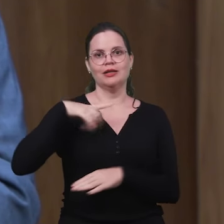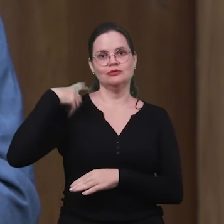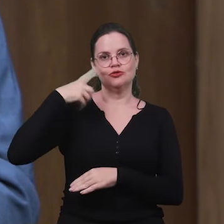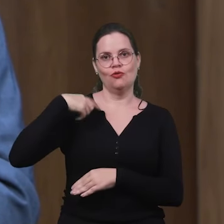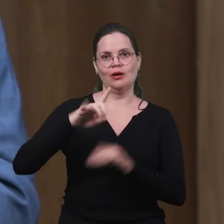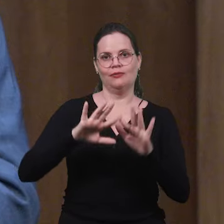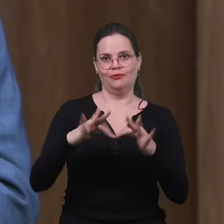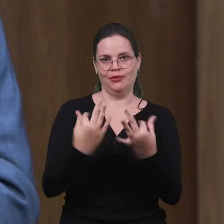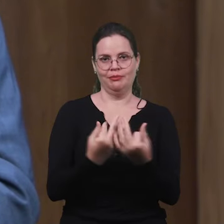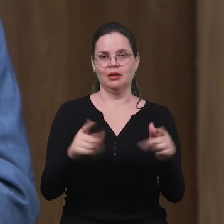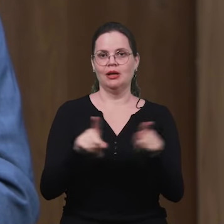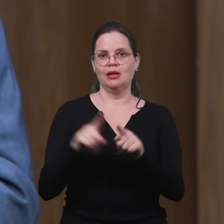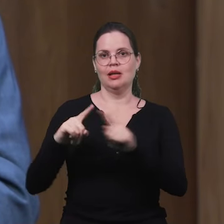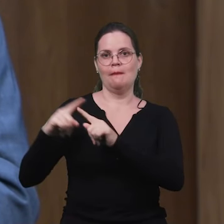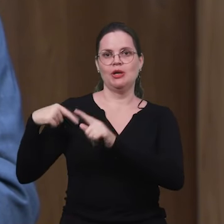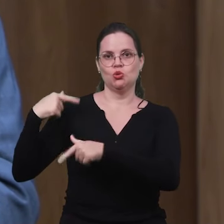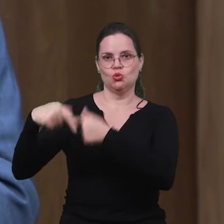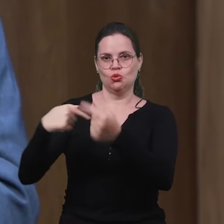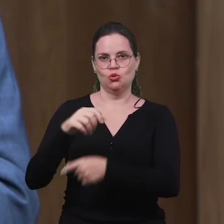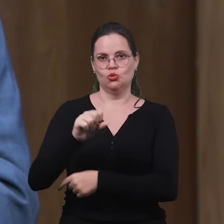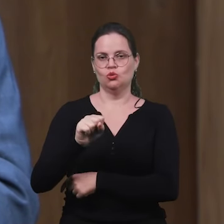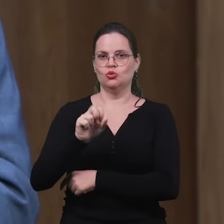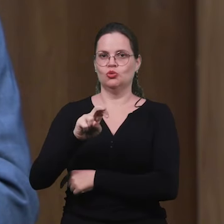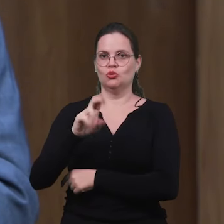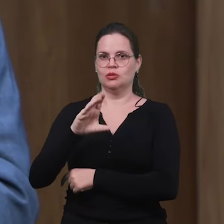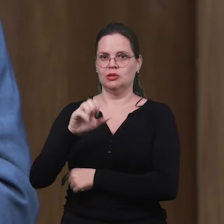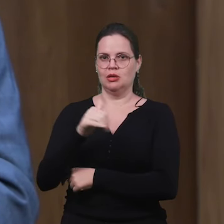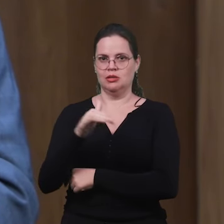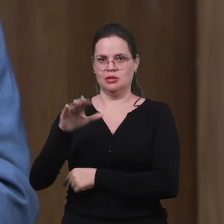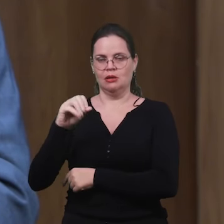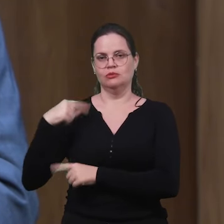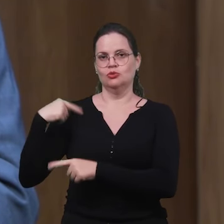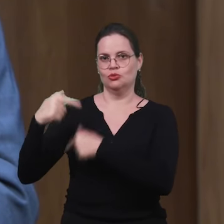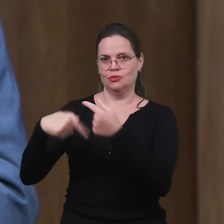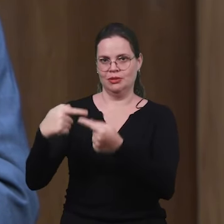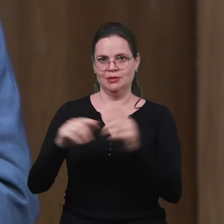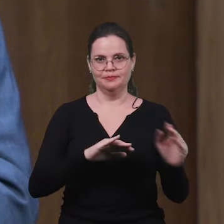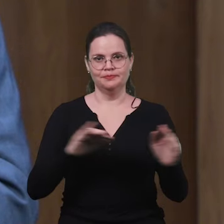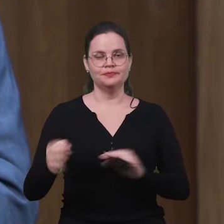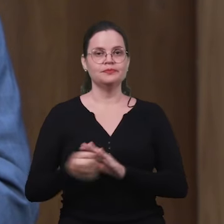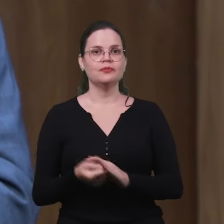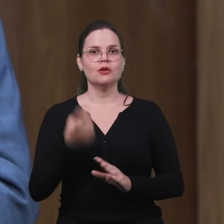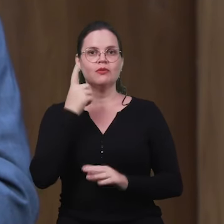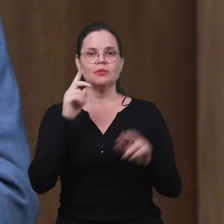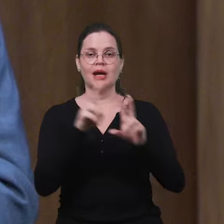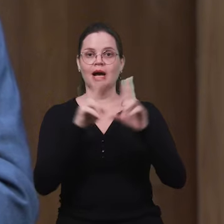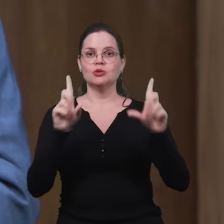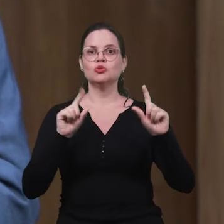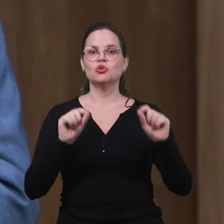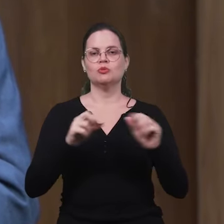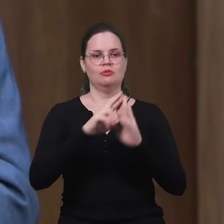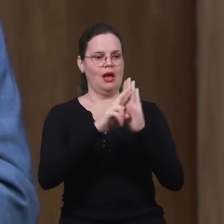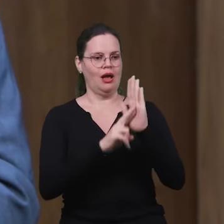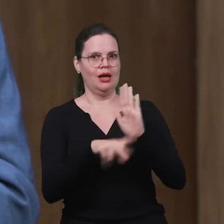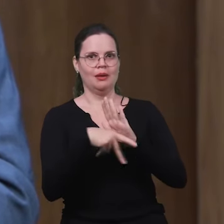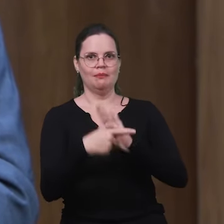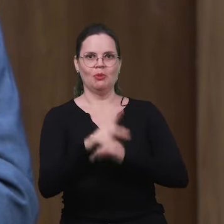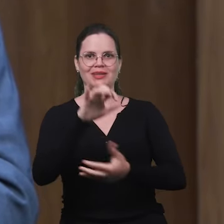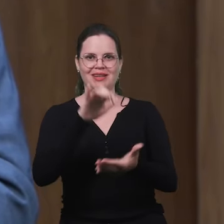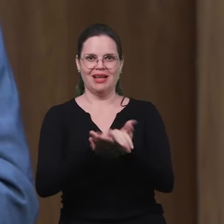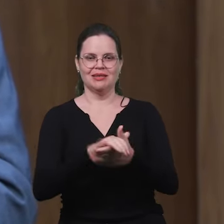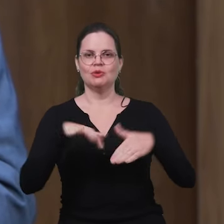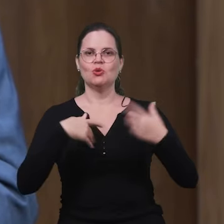Doutora Saula, vamos falar acerca das mudanças que podem afetar os regimes de bens no casamento. O que as pessoas precisam